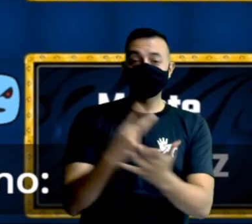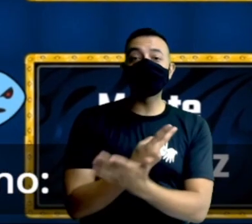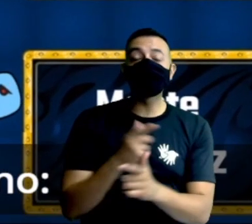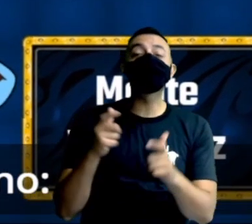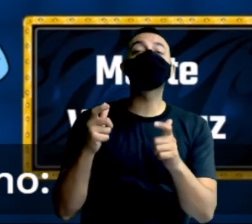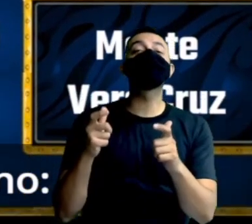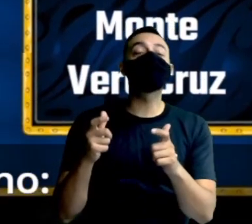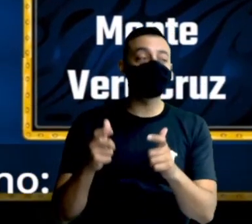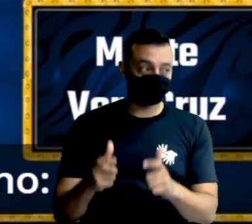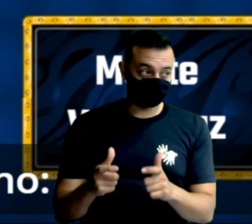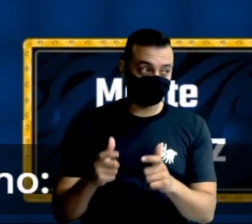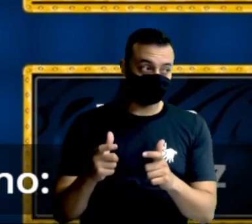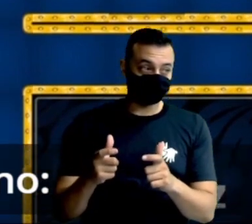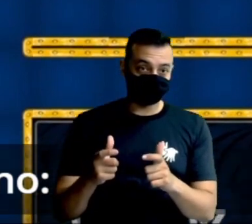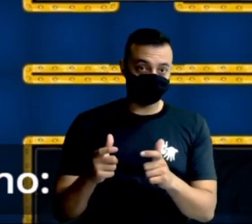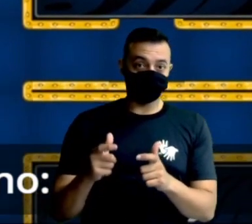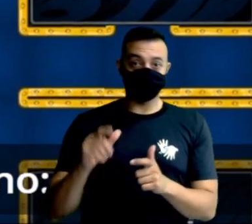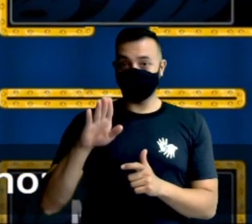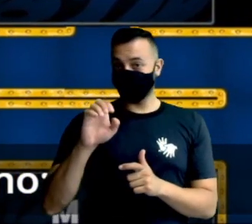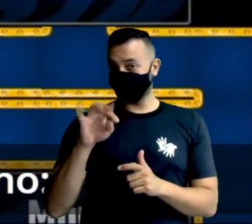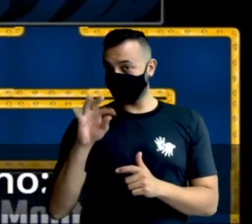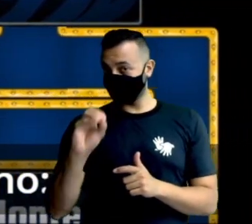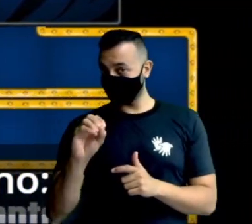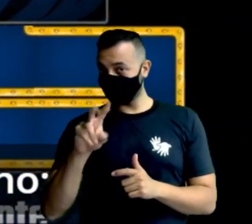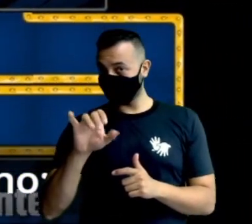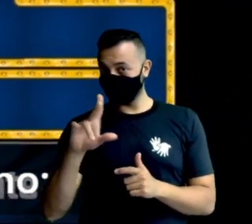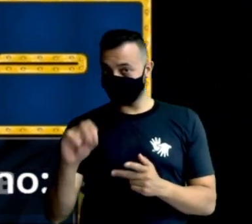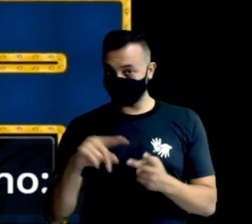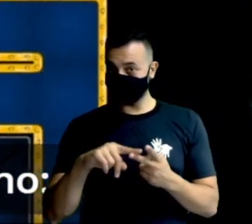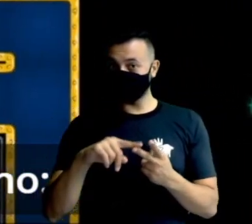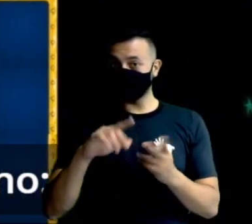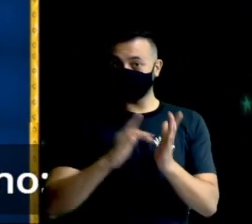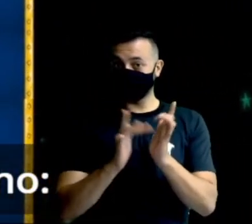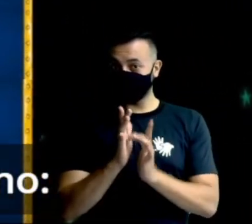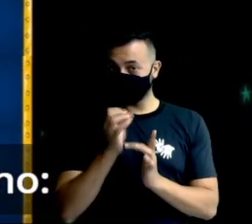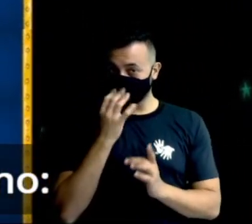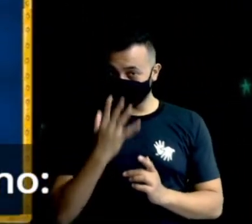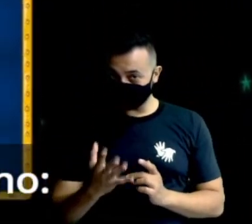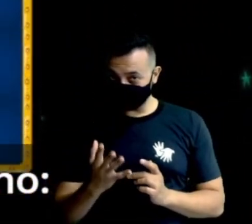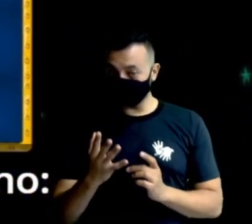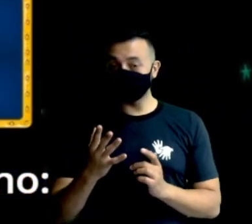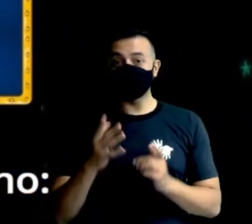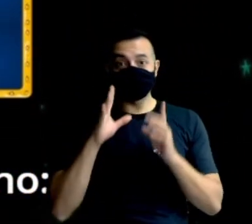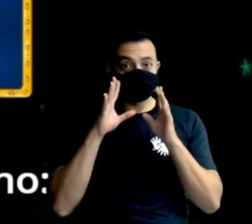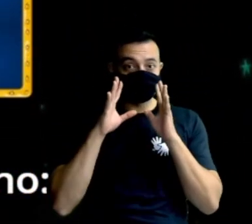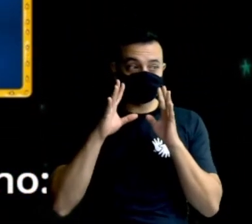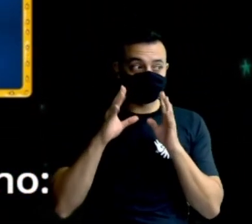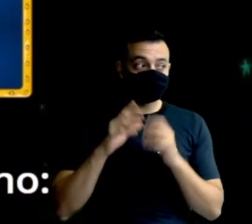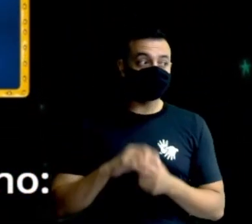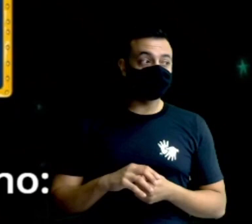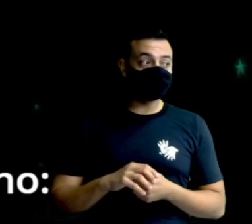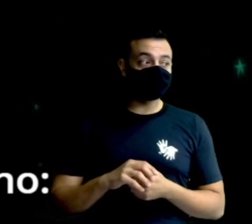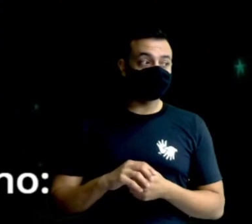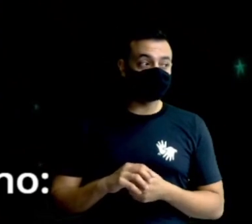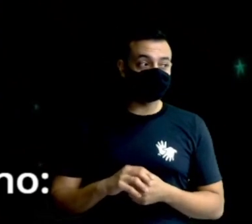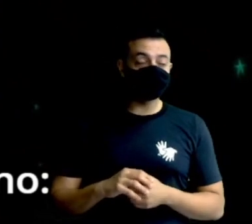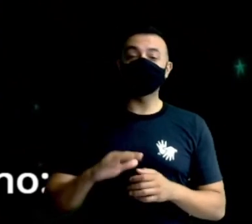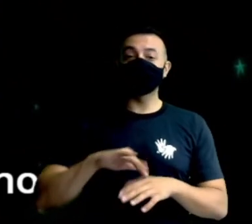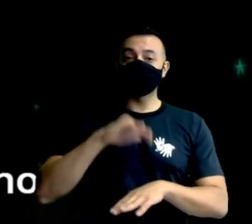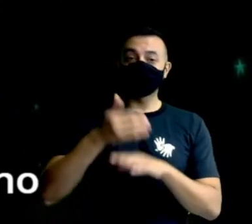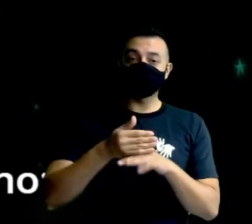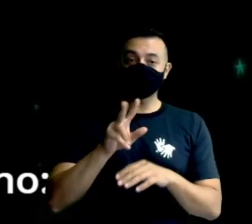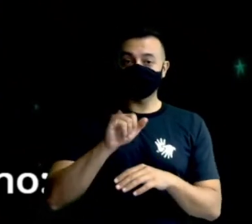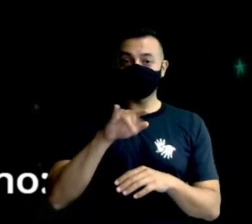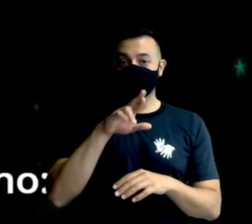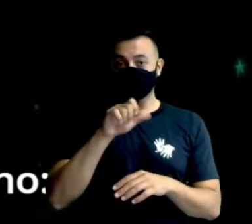no Engenho Bento Velho, Morro Bom Jesus, olha, Monte Vera